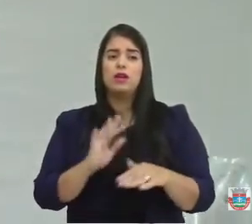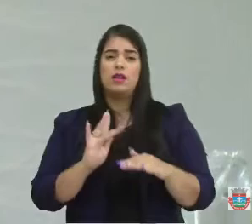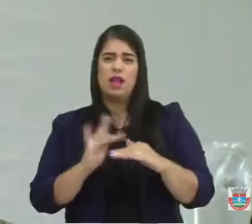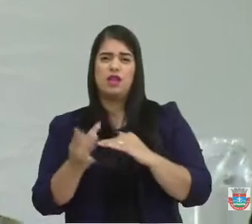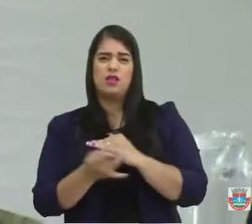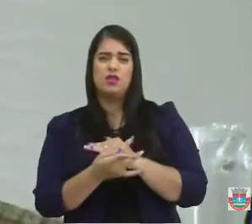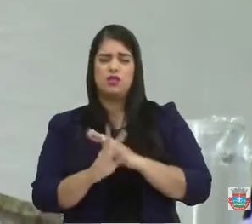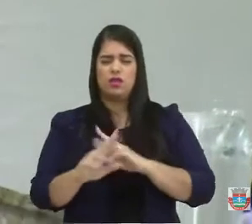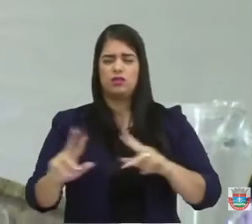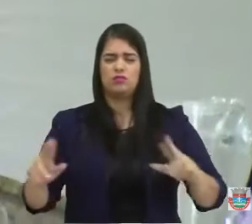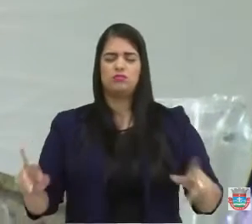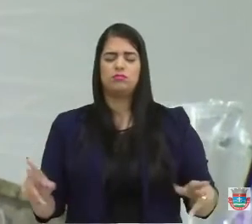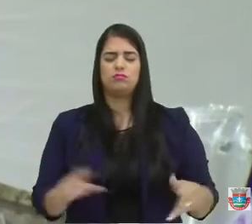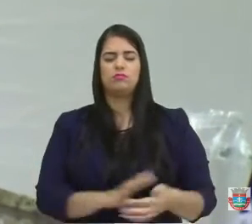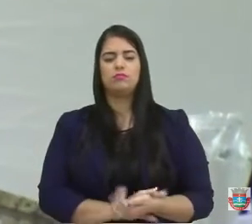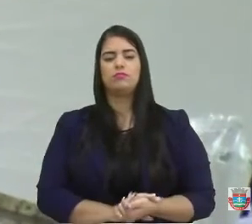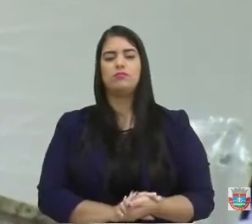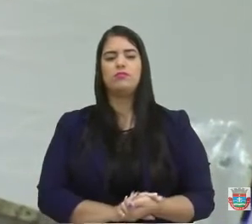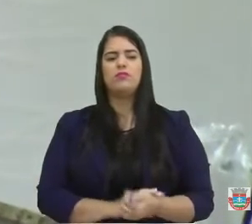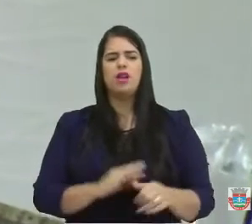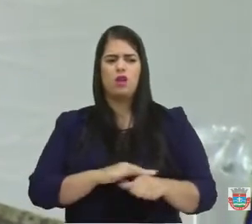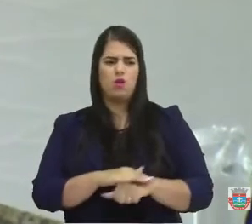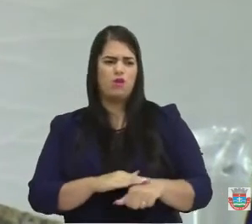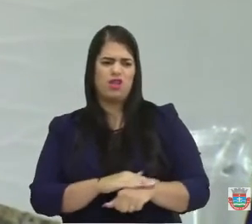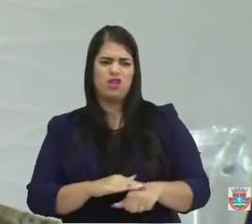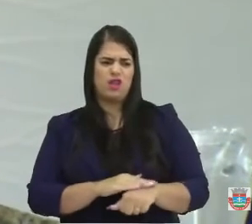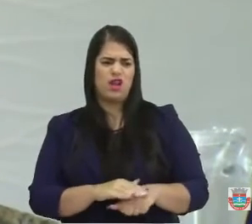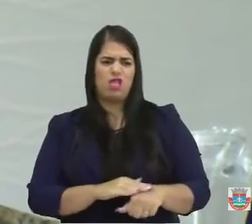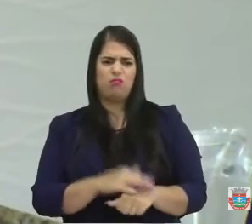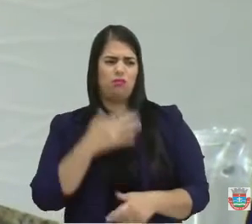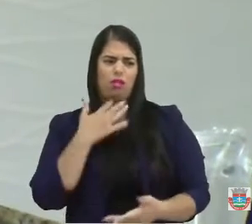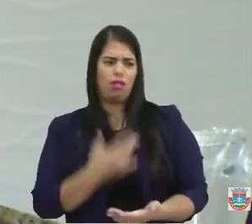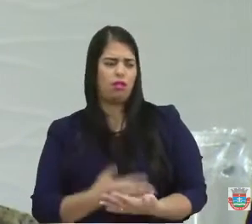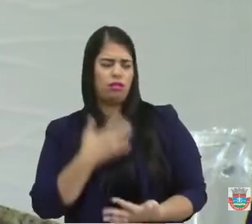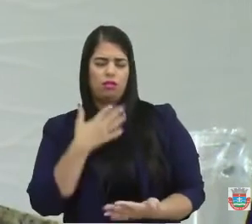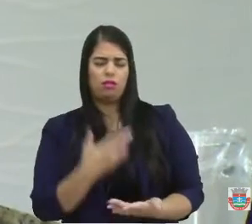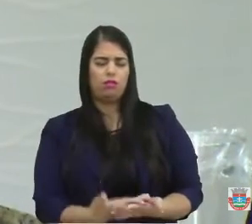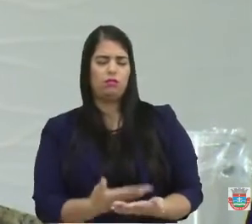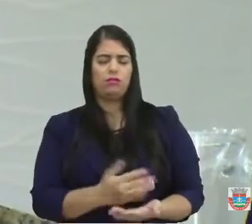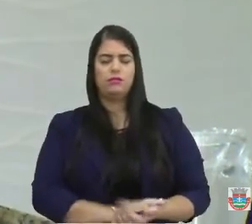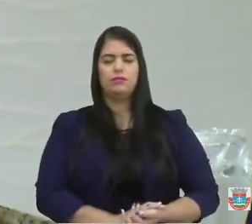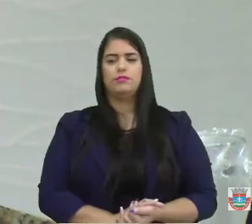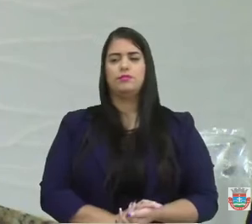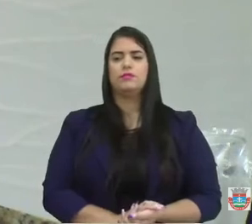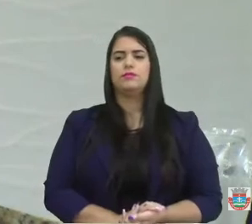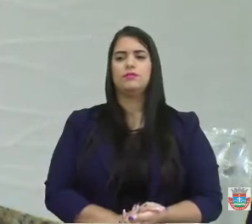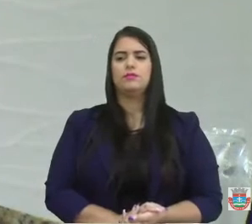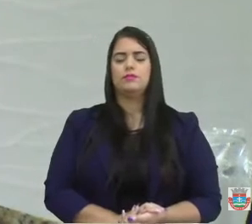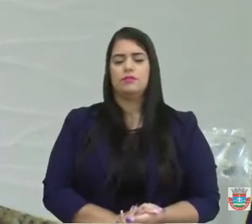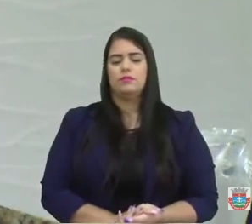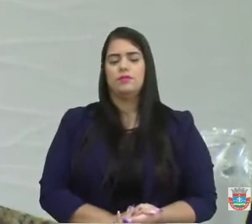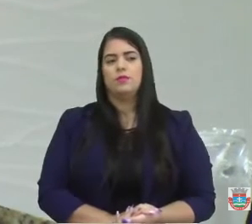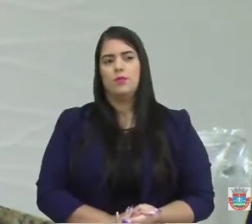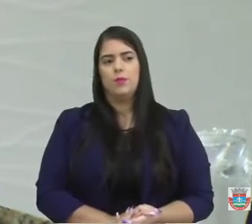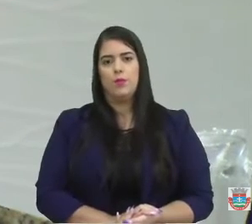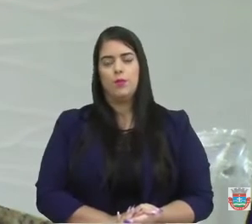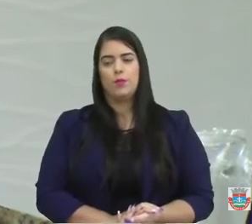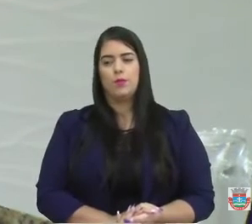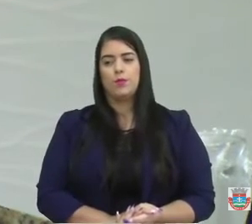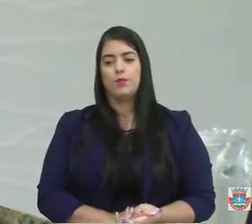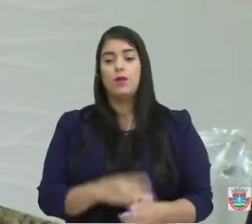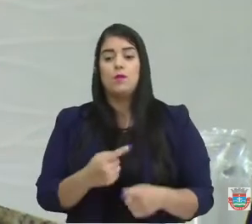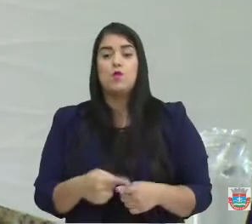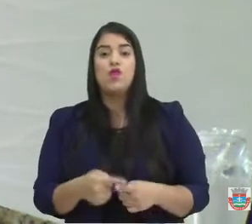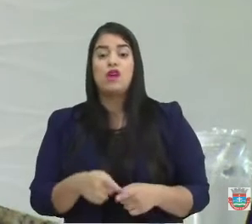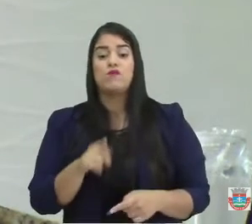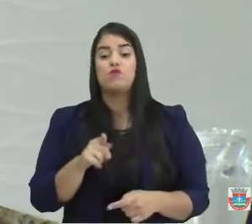ver. Tá conversando besteira, babão, puxa saco, safado, sem vergonha. Sem qualidade. Porque você quer roubar